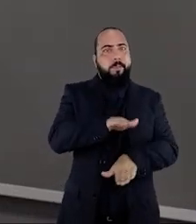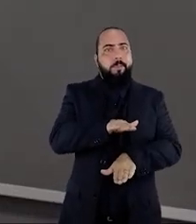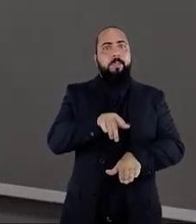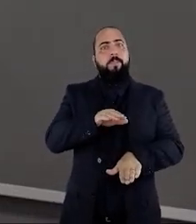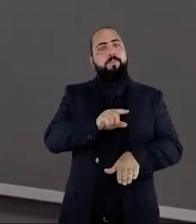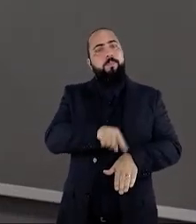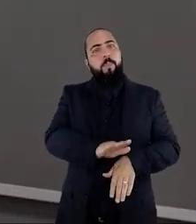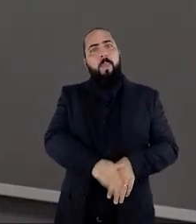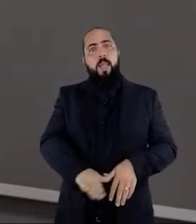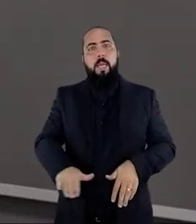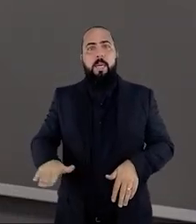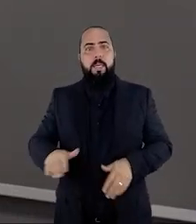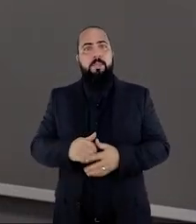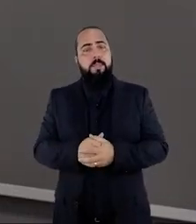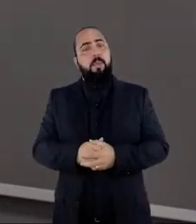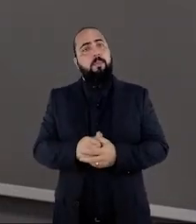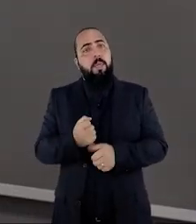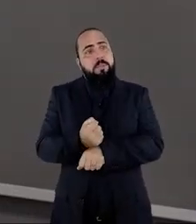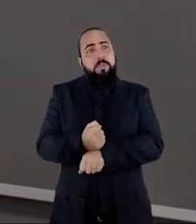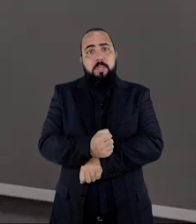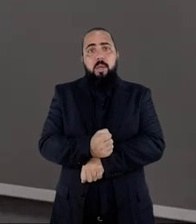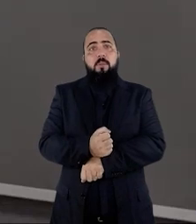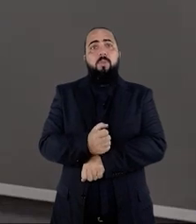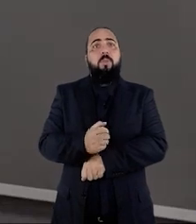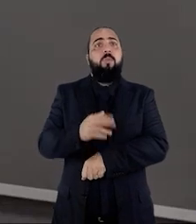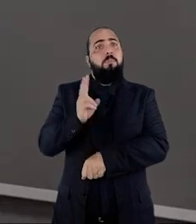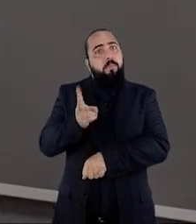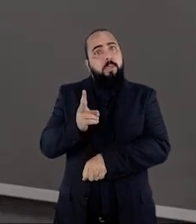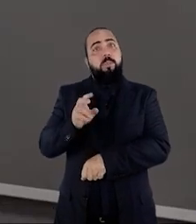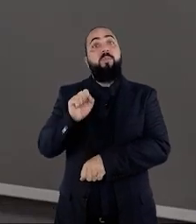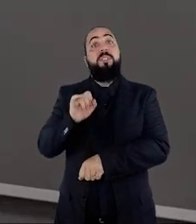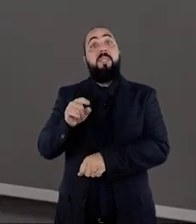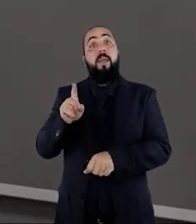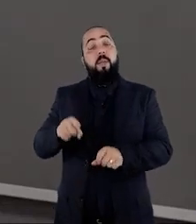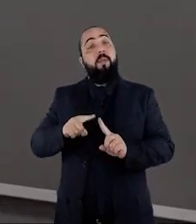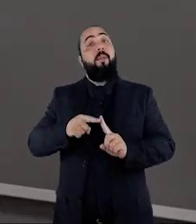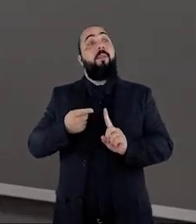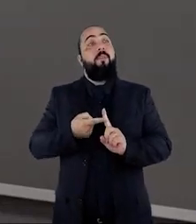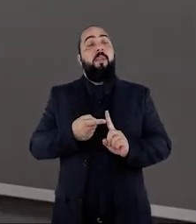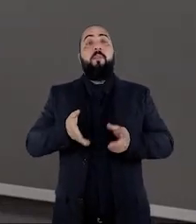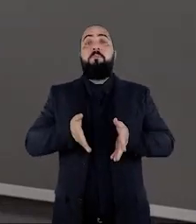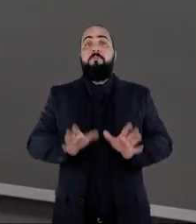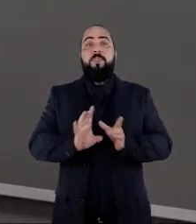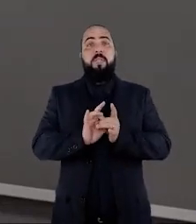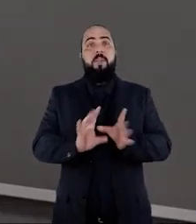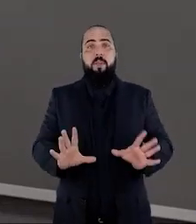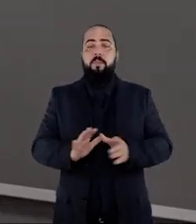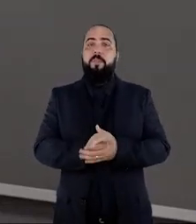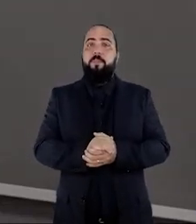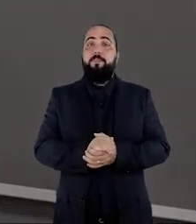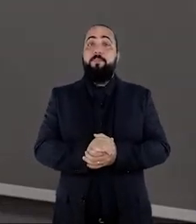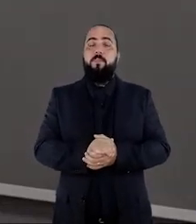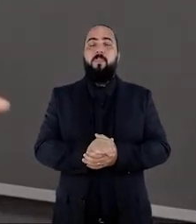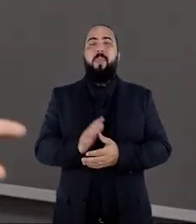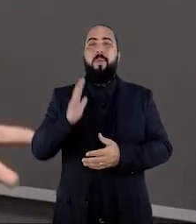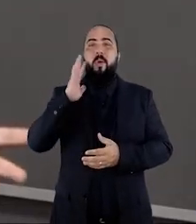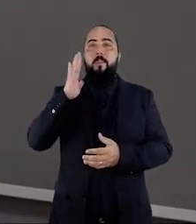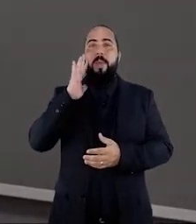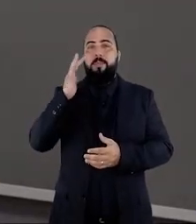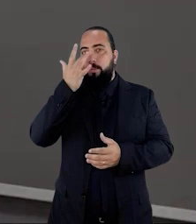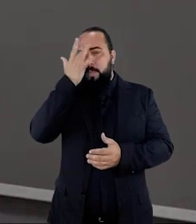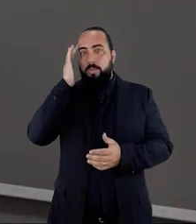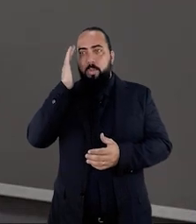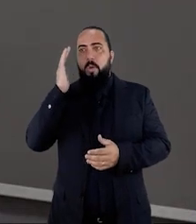e essa submissão dessa criança à ordem escravocrata, ainda que declarada ventre livre. E eu